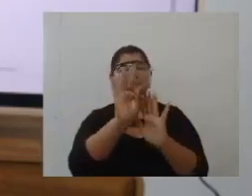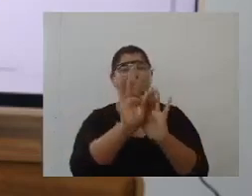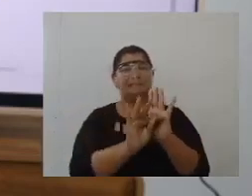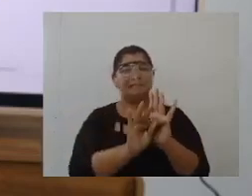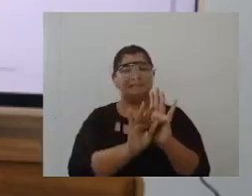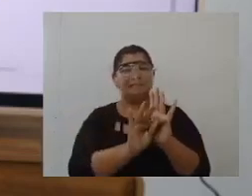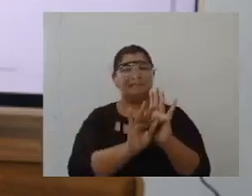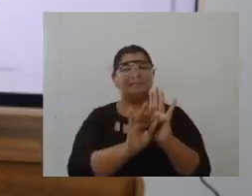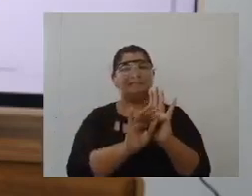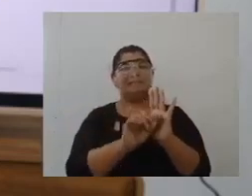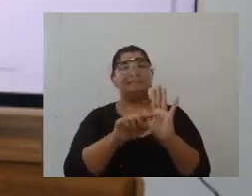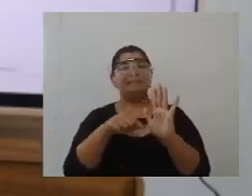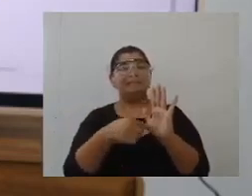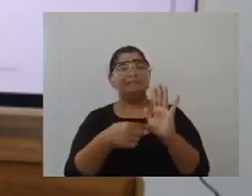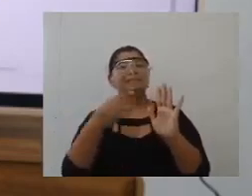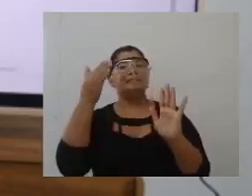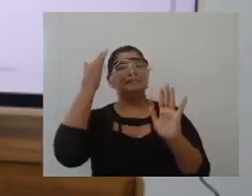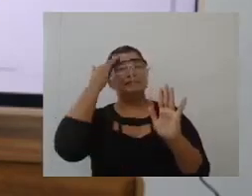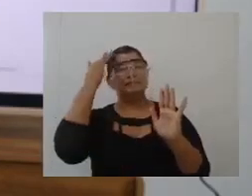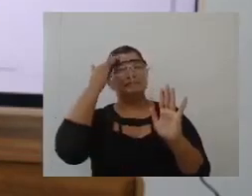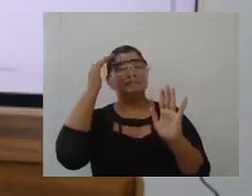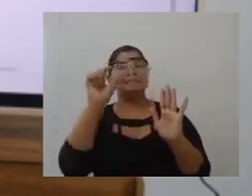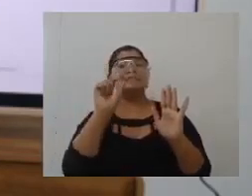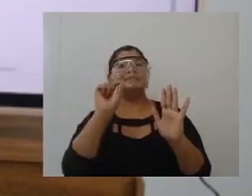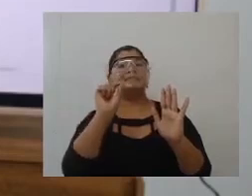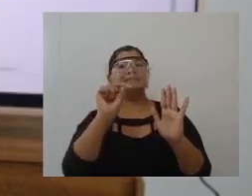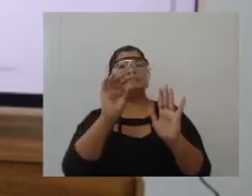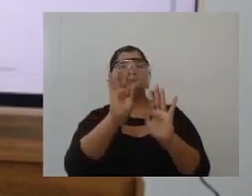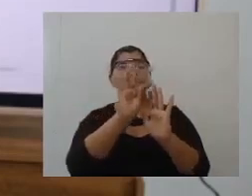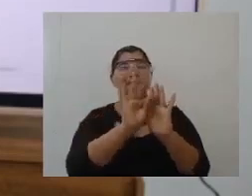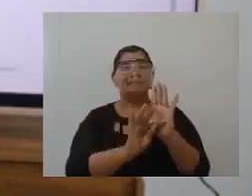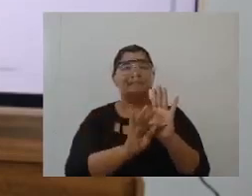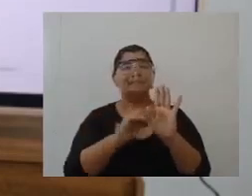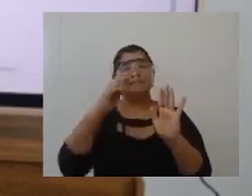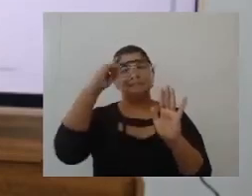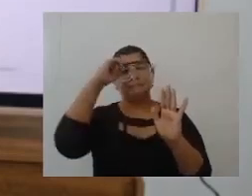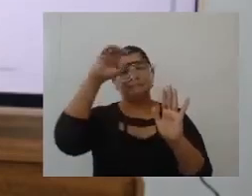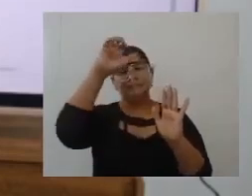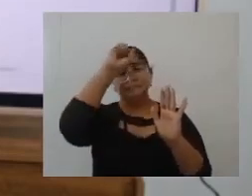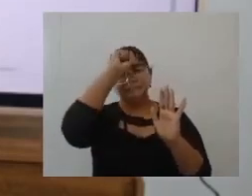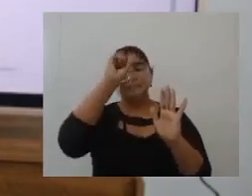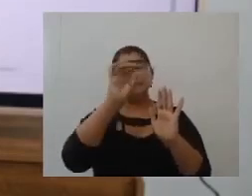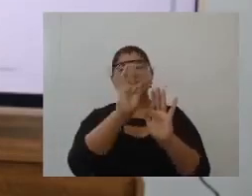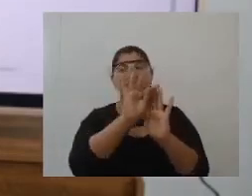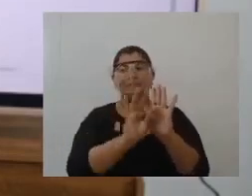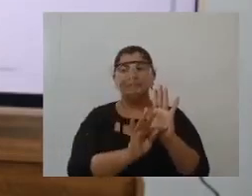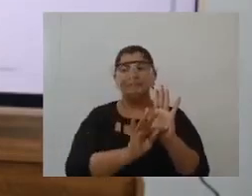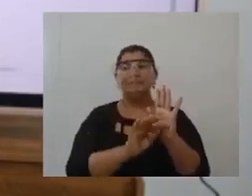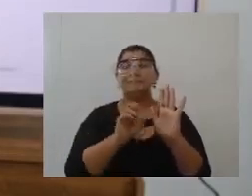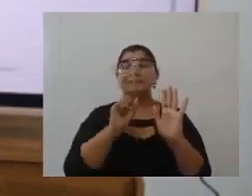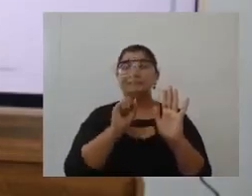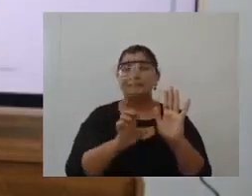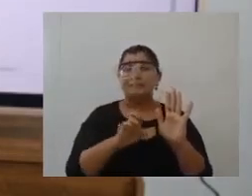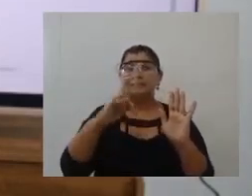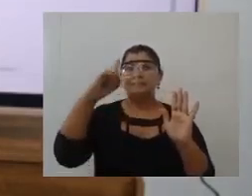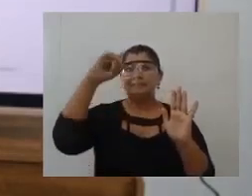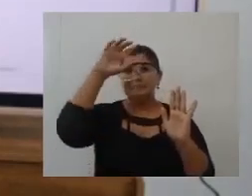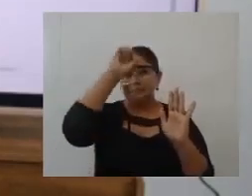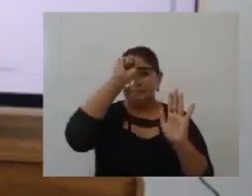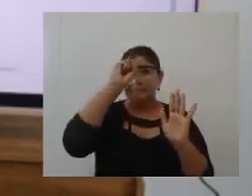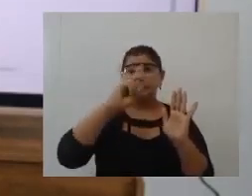e apenas entender o texto. Ele tinha que compreender o texto. Se ele compreendesse, se